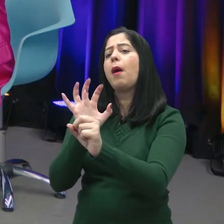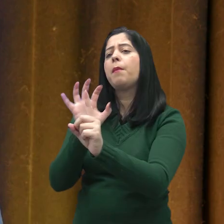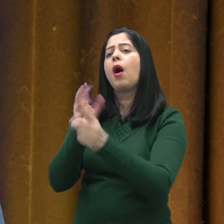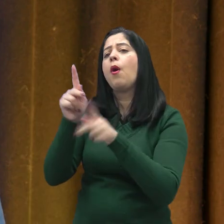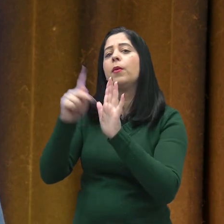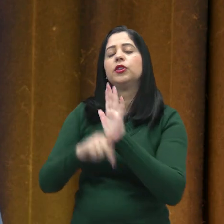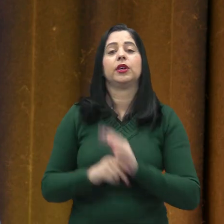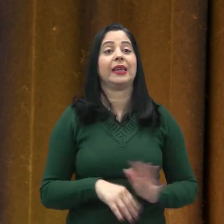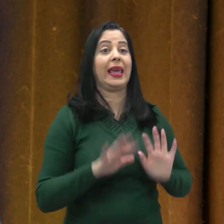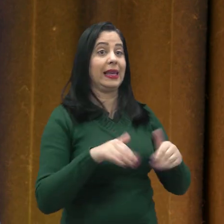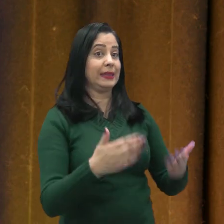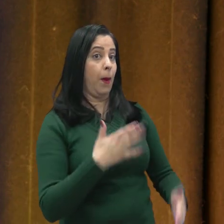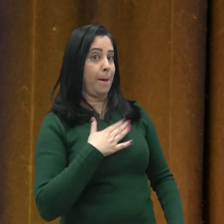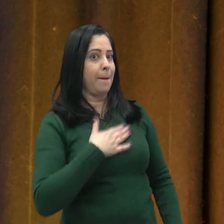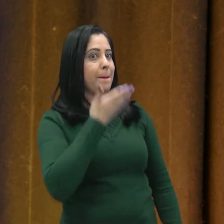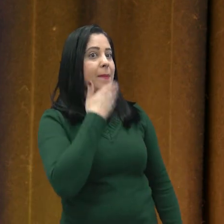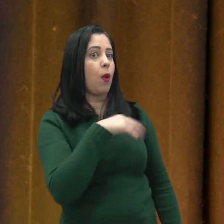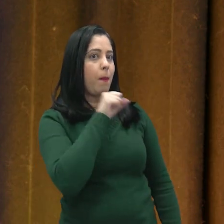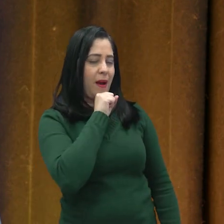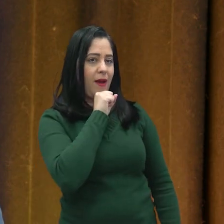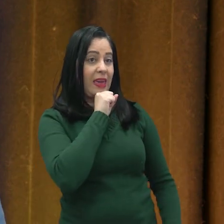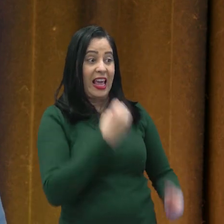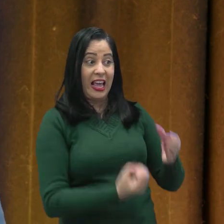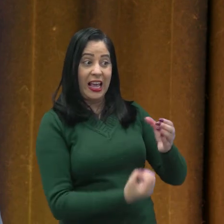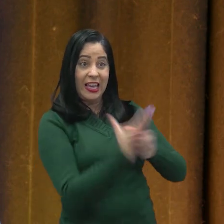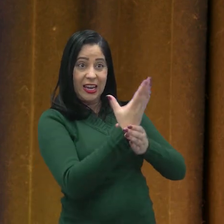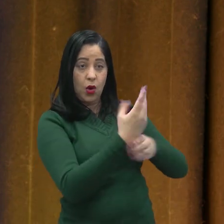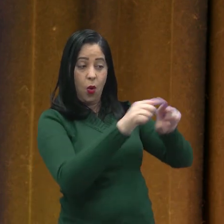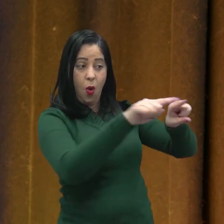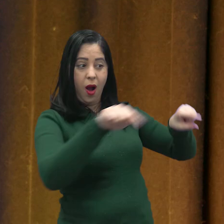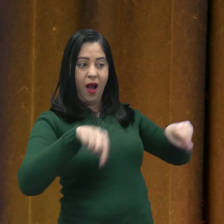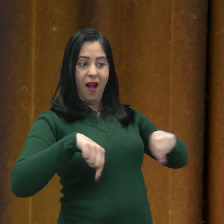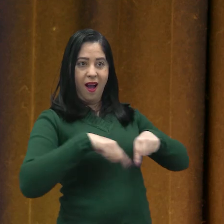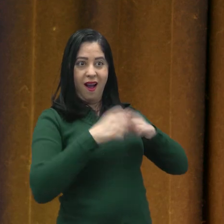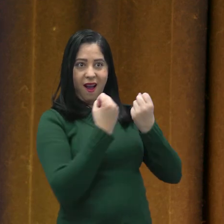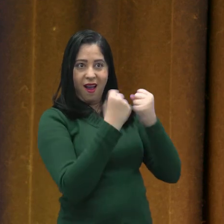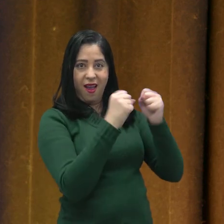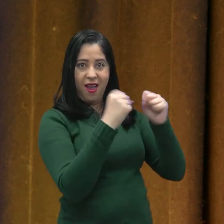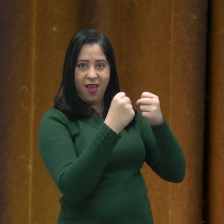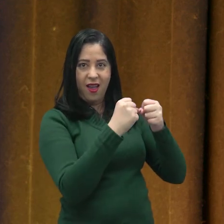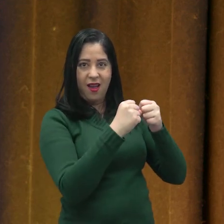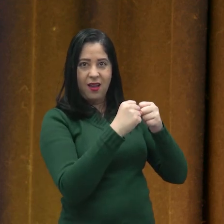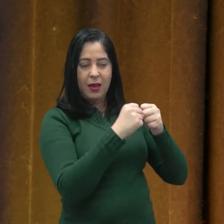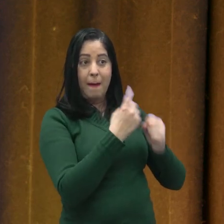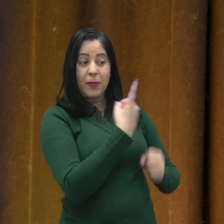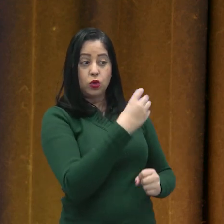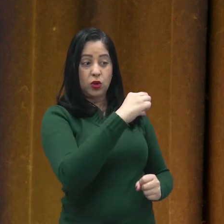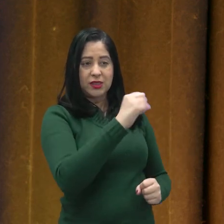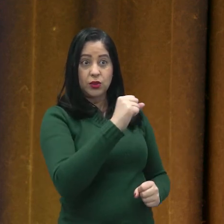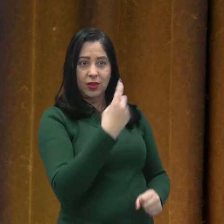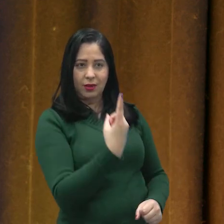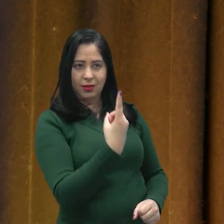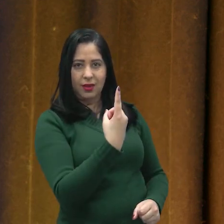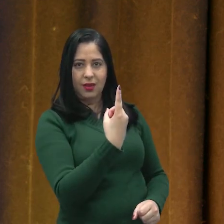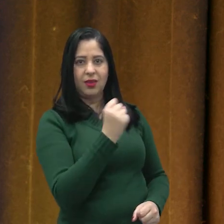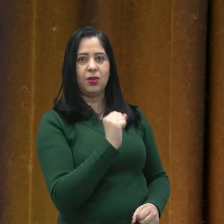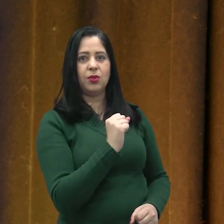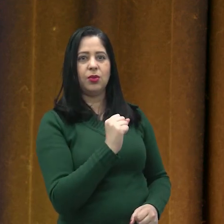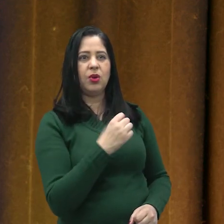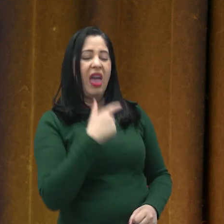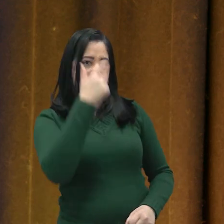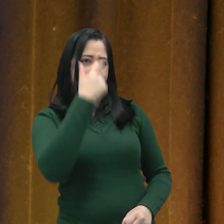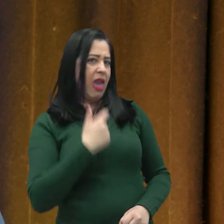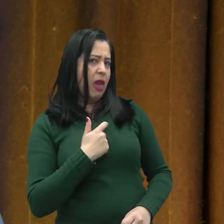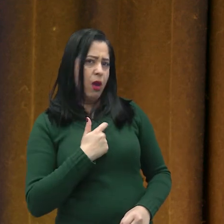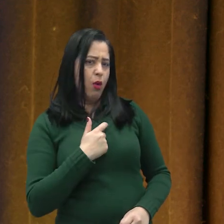educação física, né, montou uma das primeiras academias em São José dos Campos, a Labelle Center, na época, em 81. Eu tinha 2 anos de